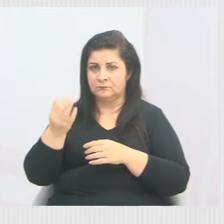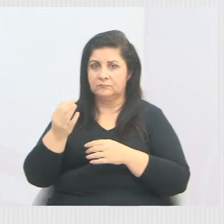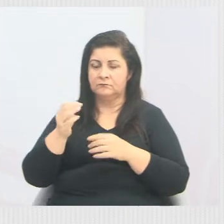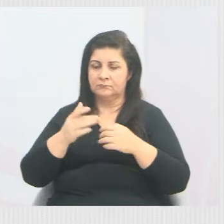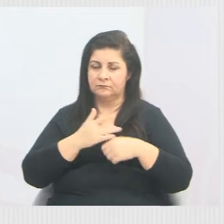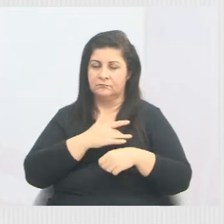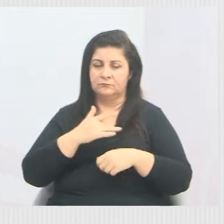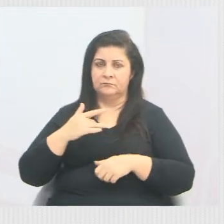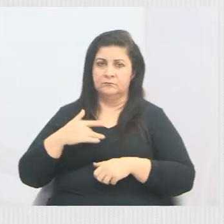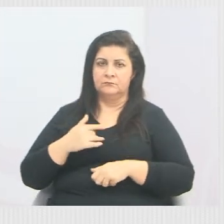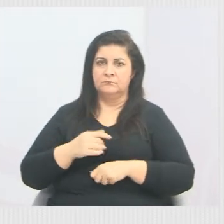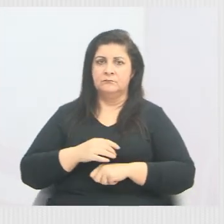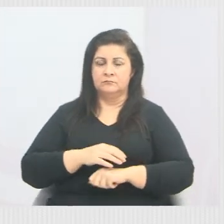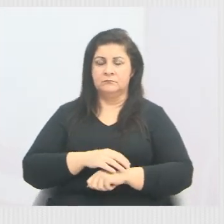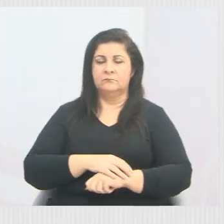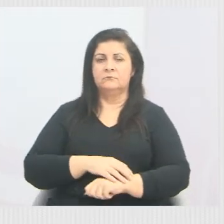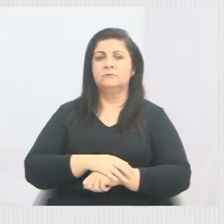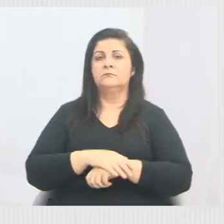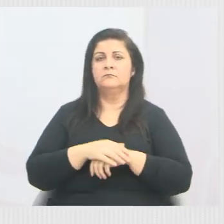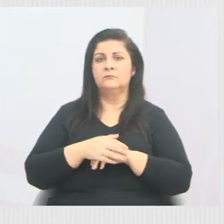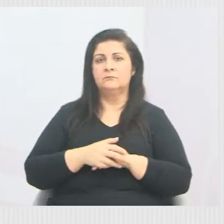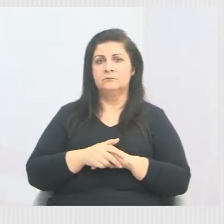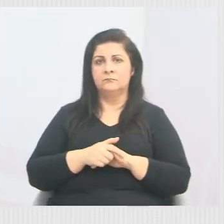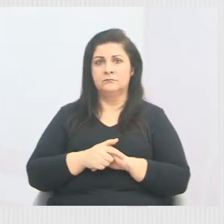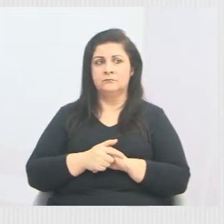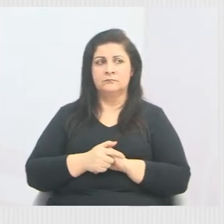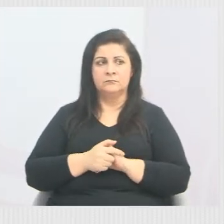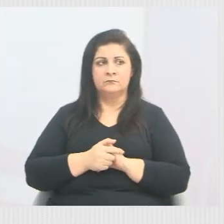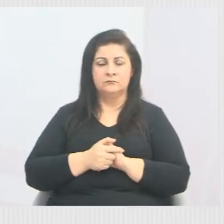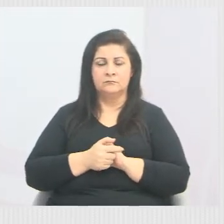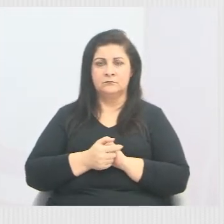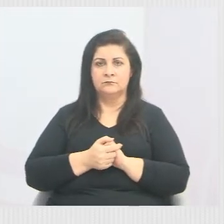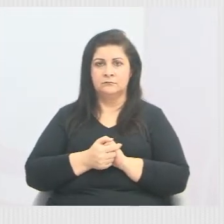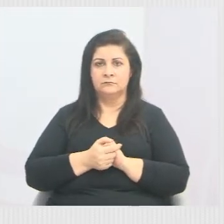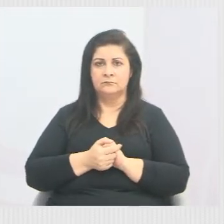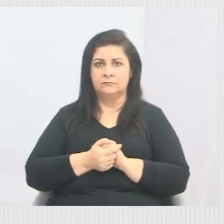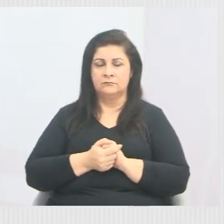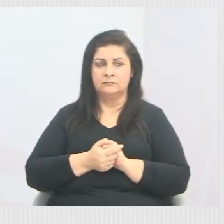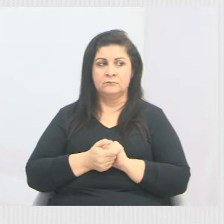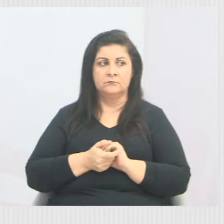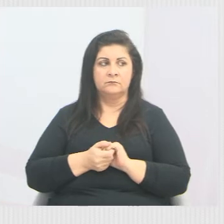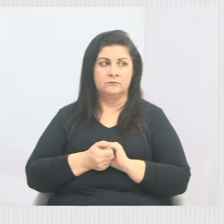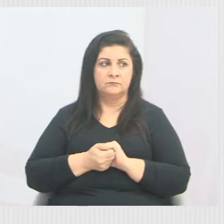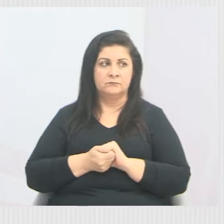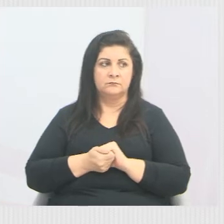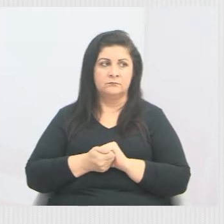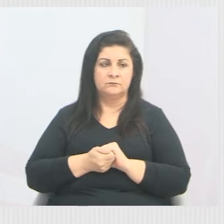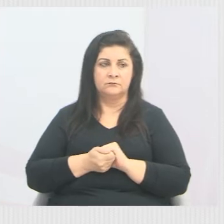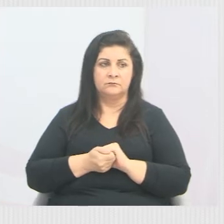os gastos estão um pouco aquém ainda, né, do que talvez fosse esperado.